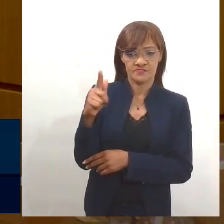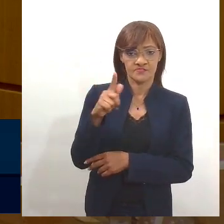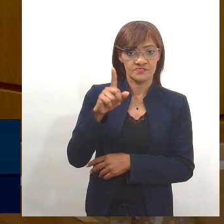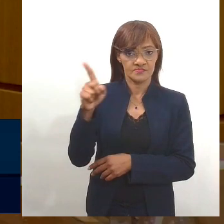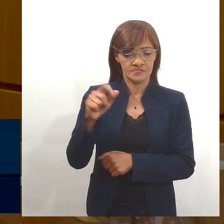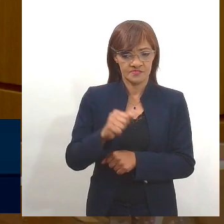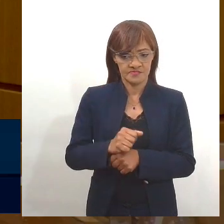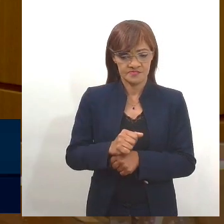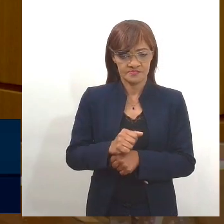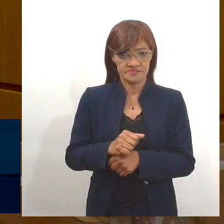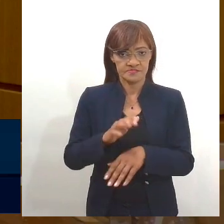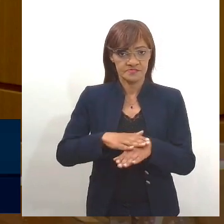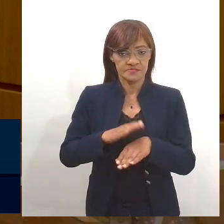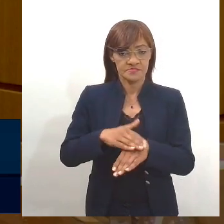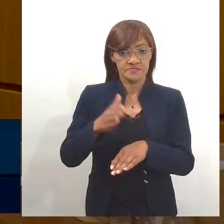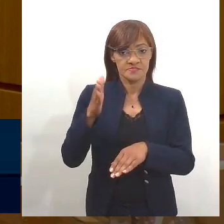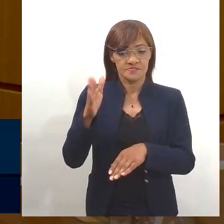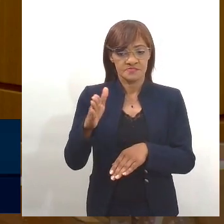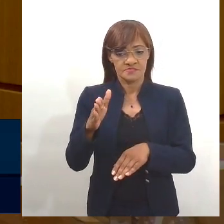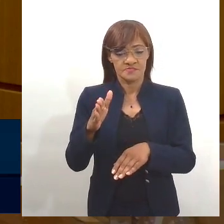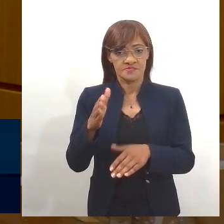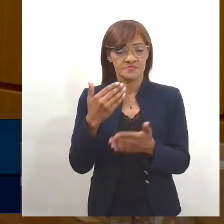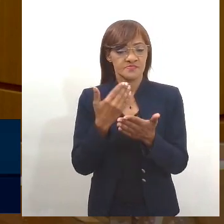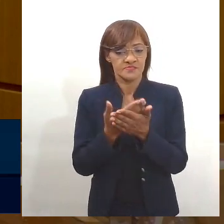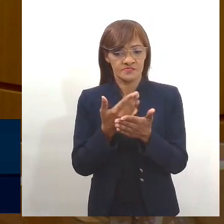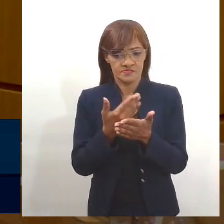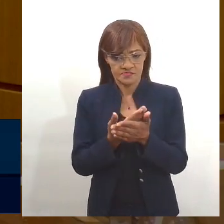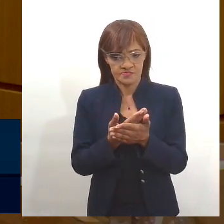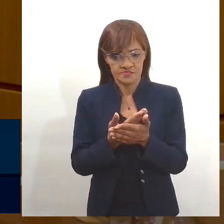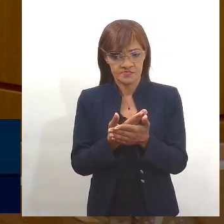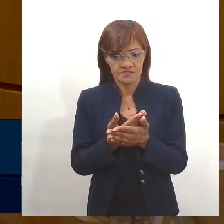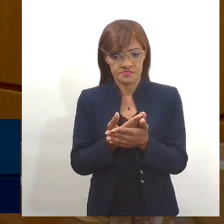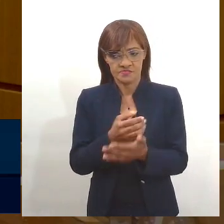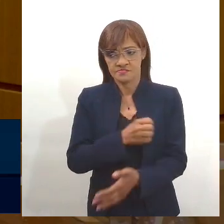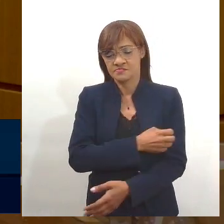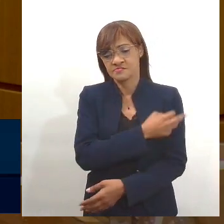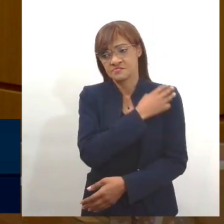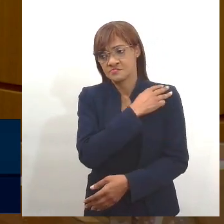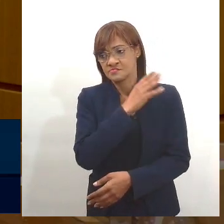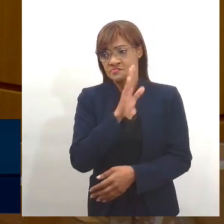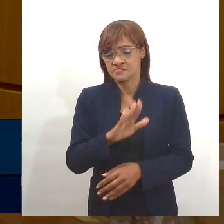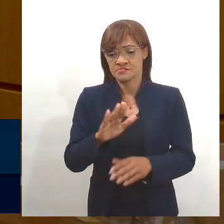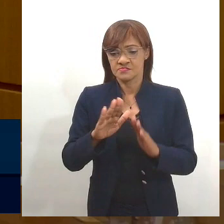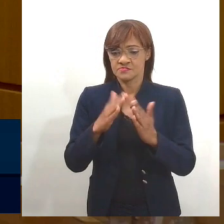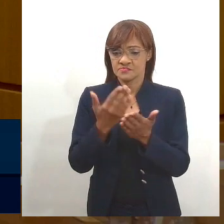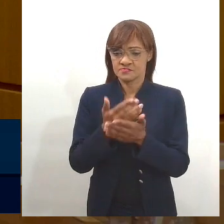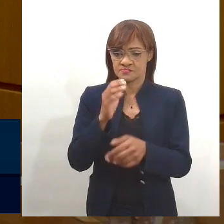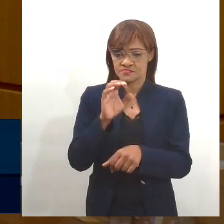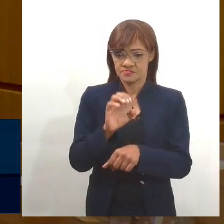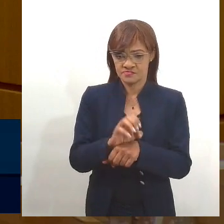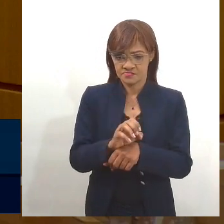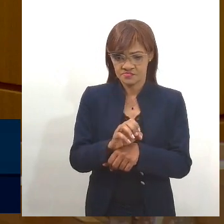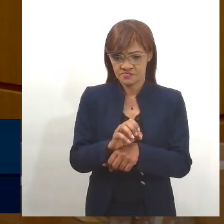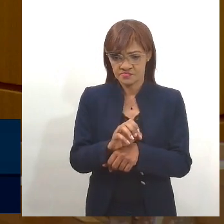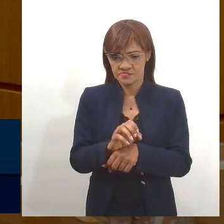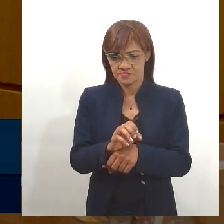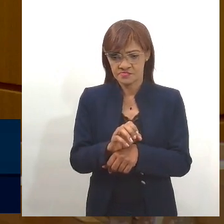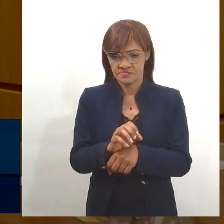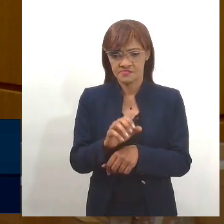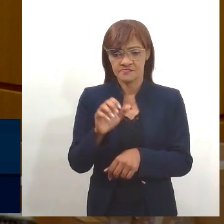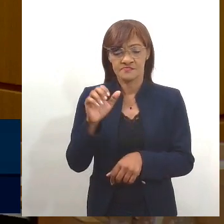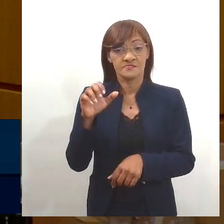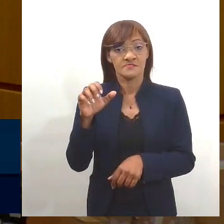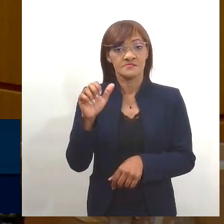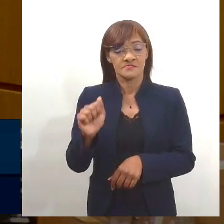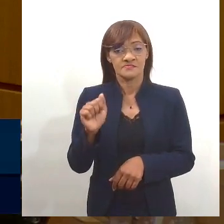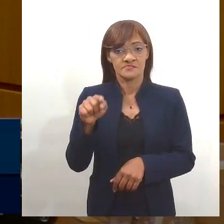o ensino fundamental no Colégio Estadual Antesina Santana e o ensino médio